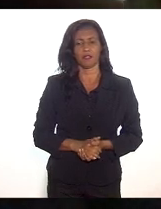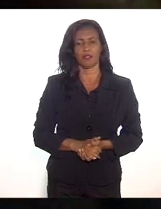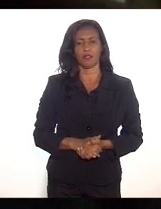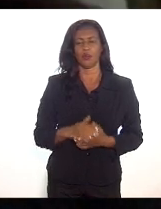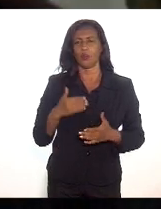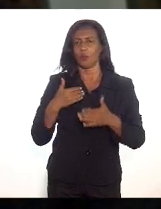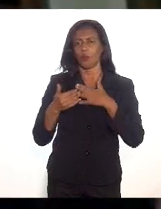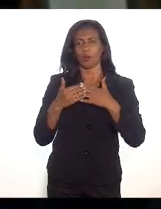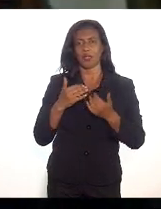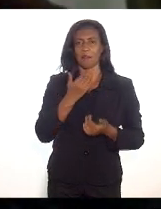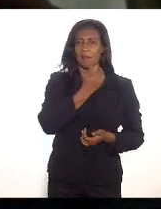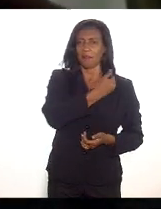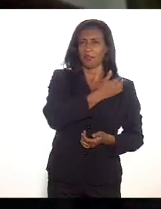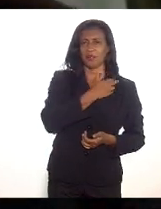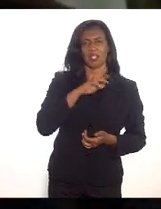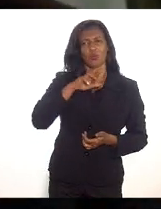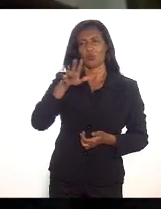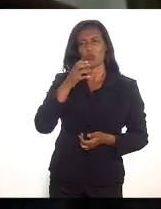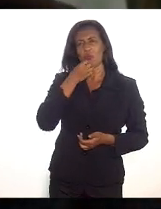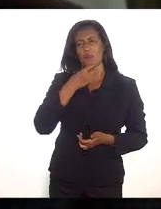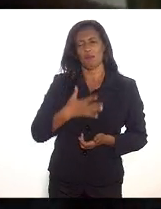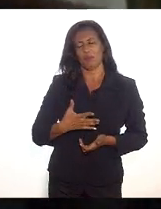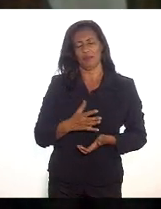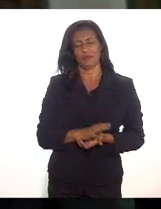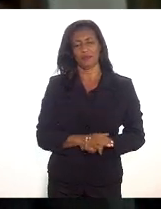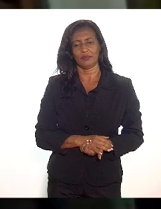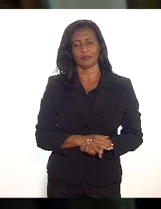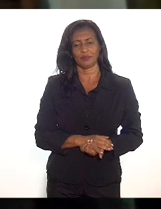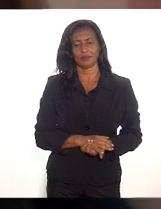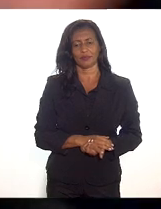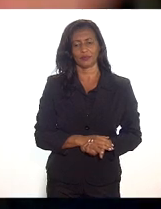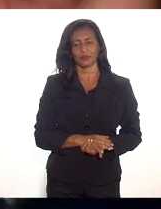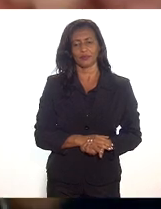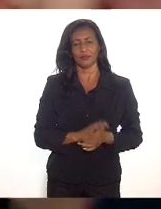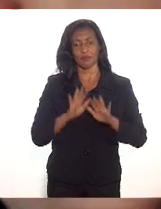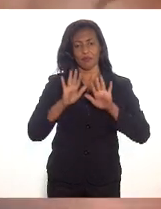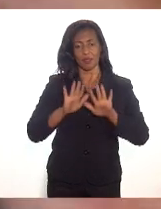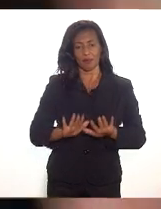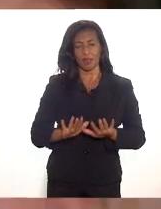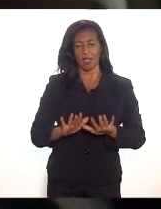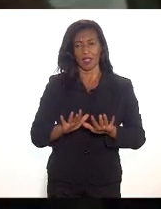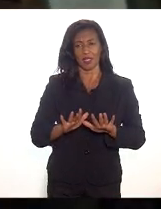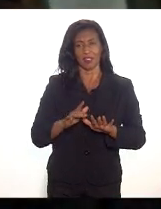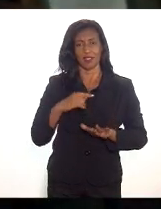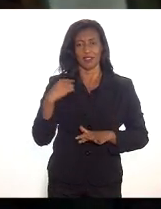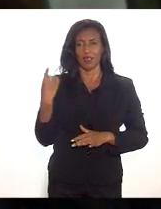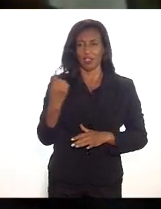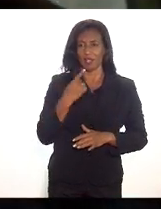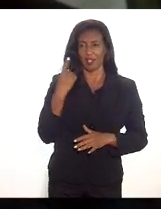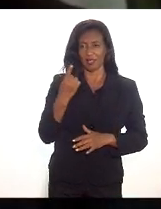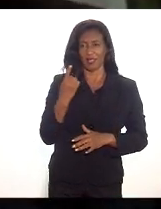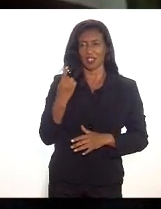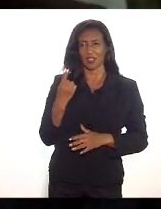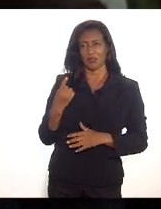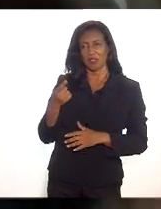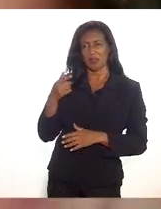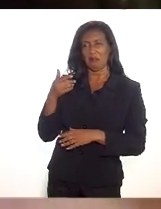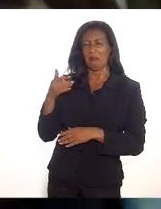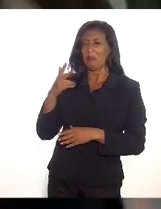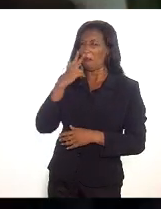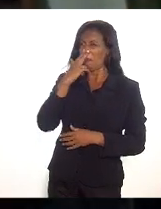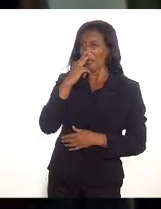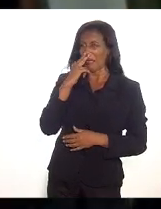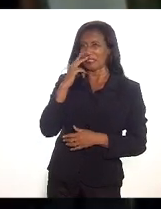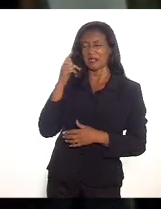preconceito não é bom. Nós sabemos muito bem disso. Agora, aqueles que ficam defendendo a privatização a